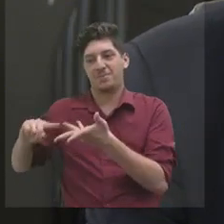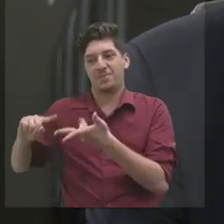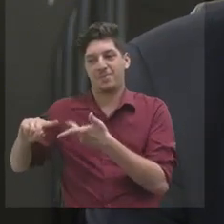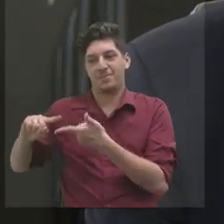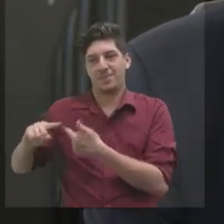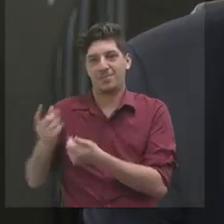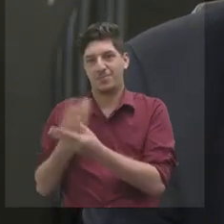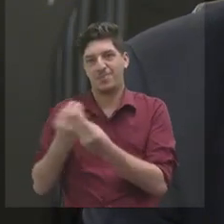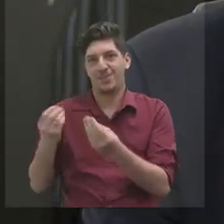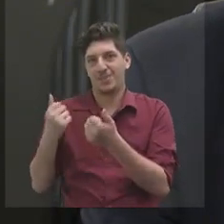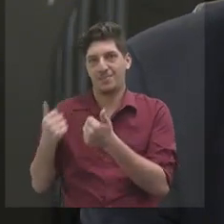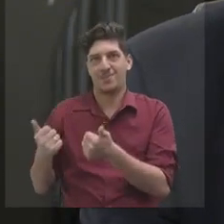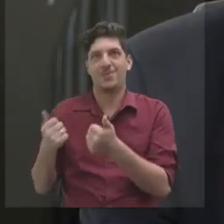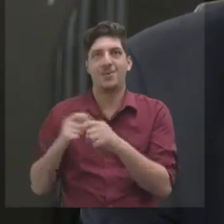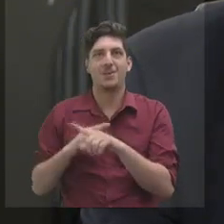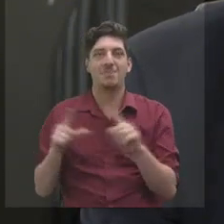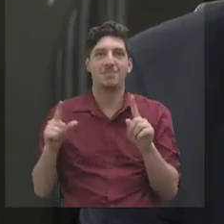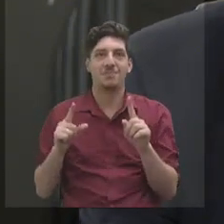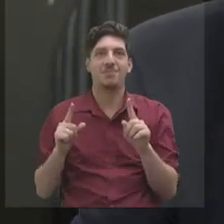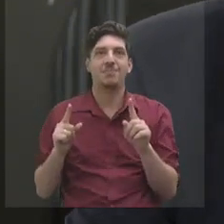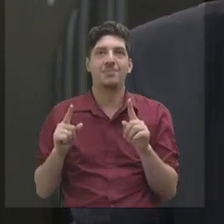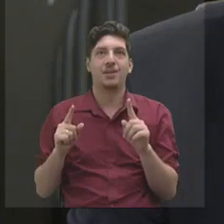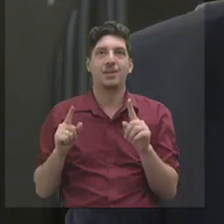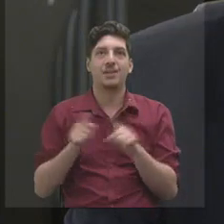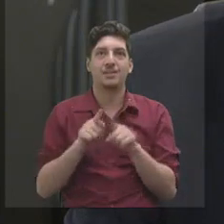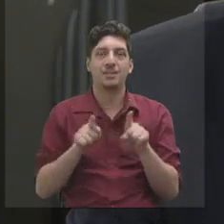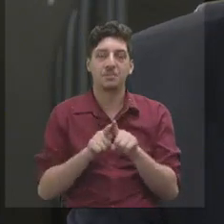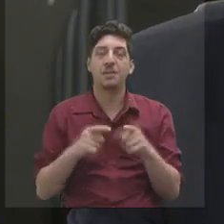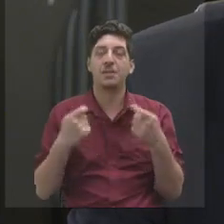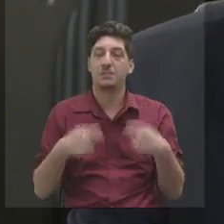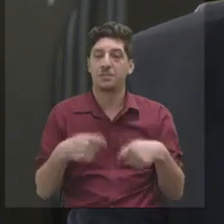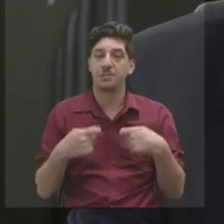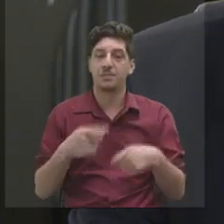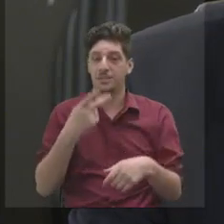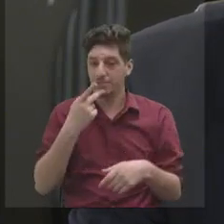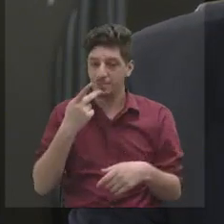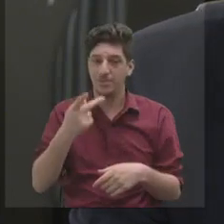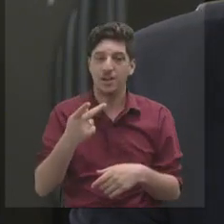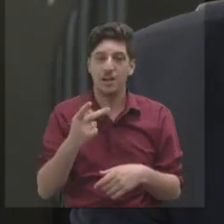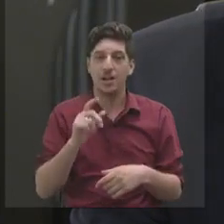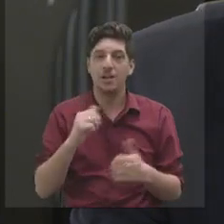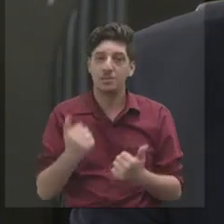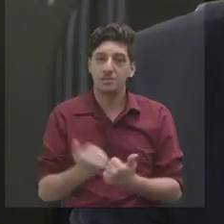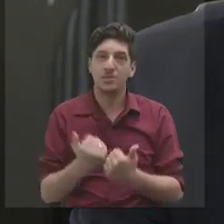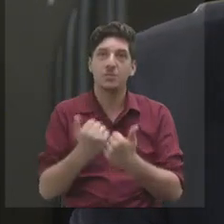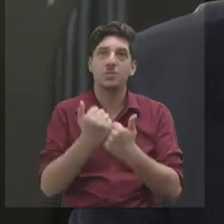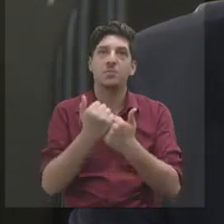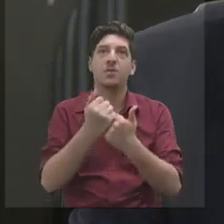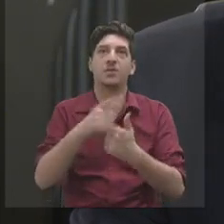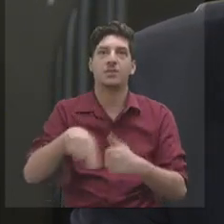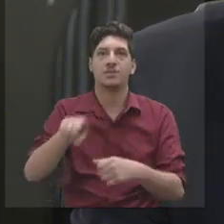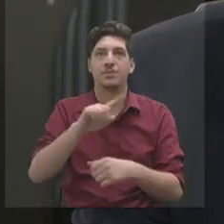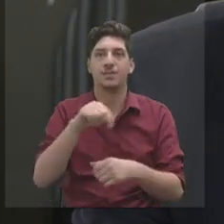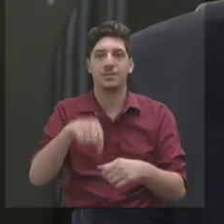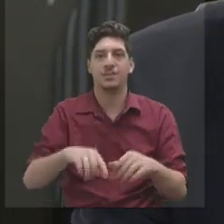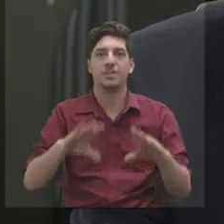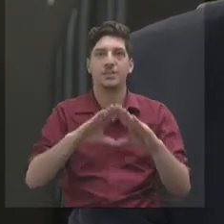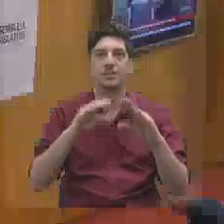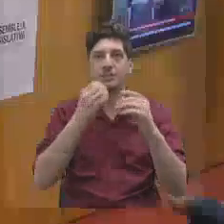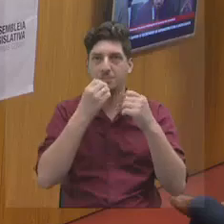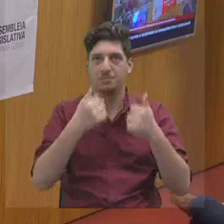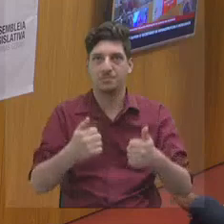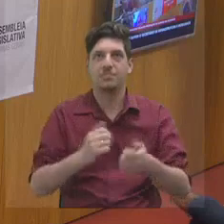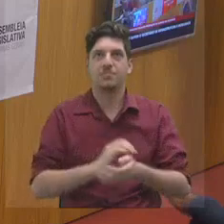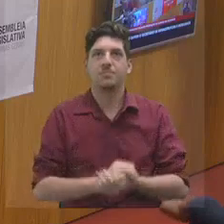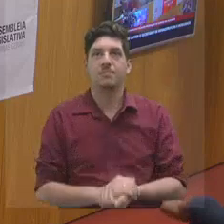não poderia deixar aqui de demonstrar mesmo o meu o meu suporte apoio para vocês aqui dentro dessa casa